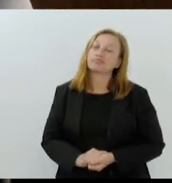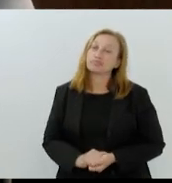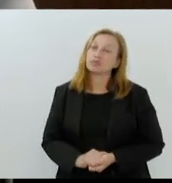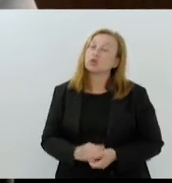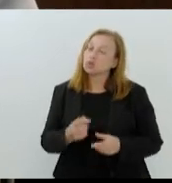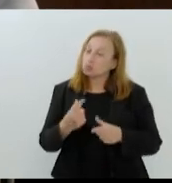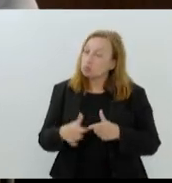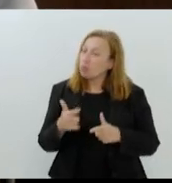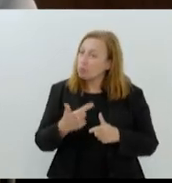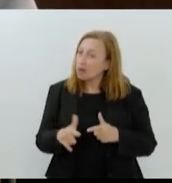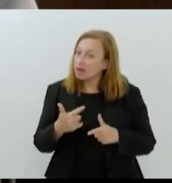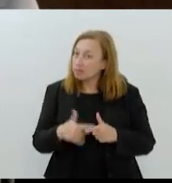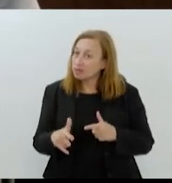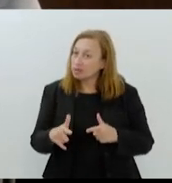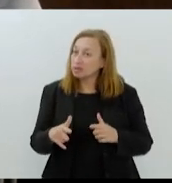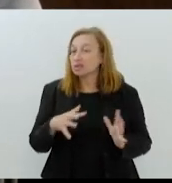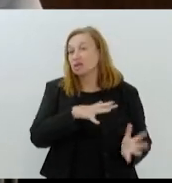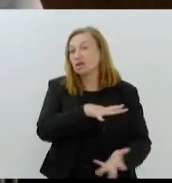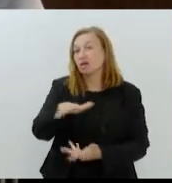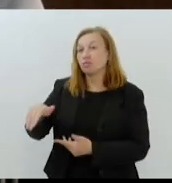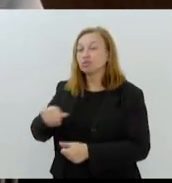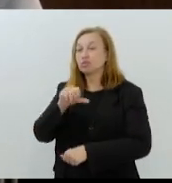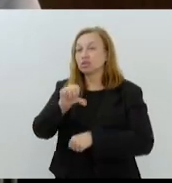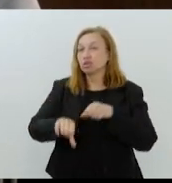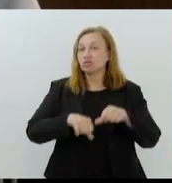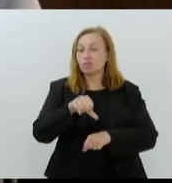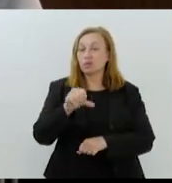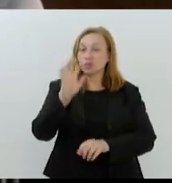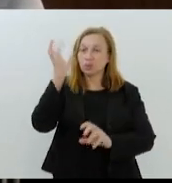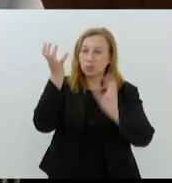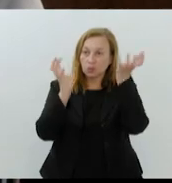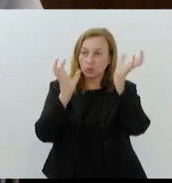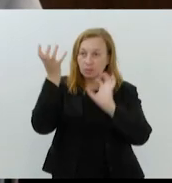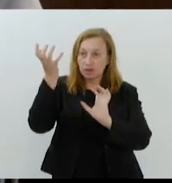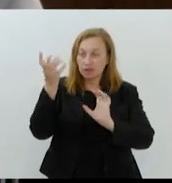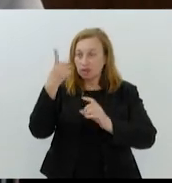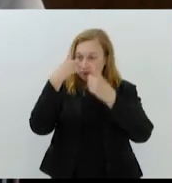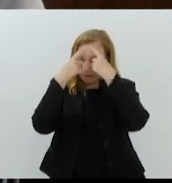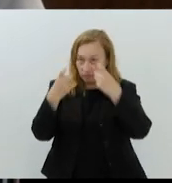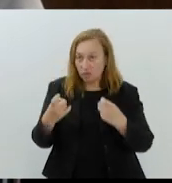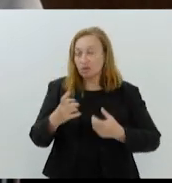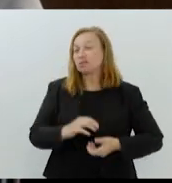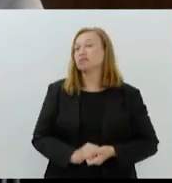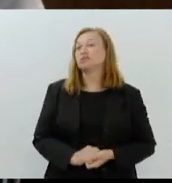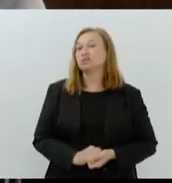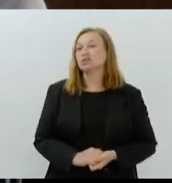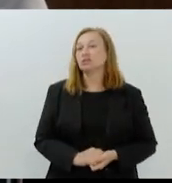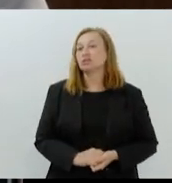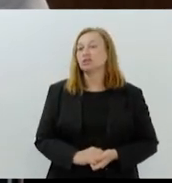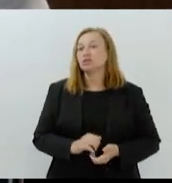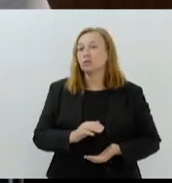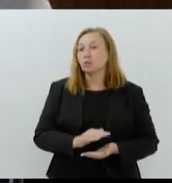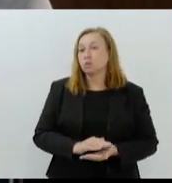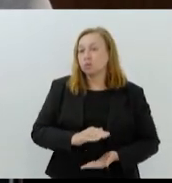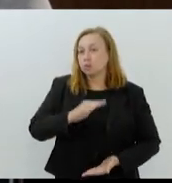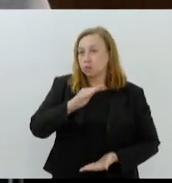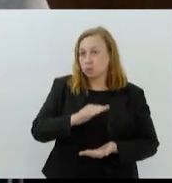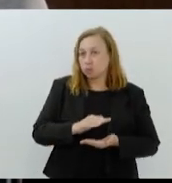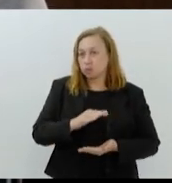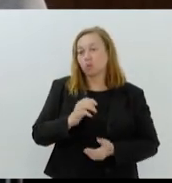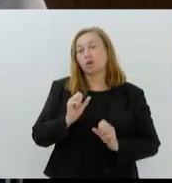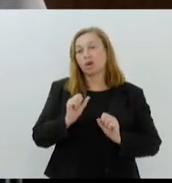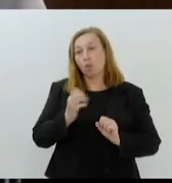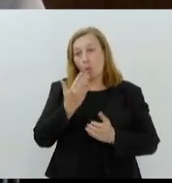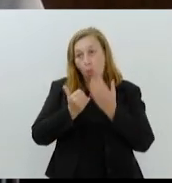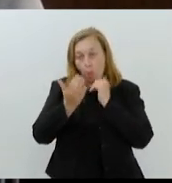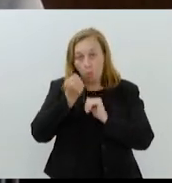causas nesse mundo de transformações climáticas violentas e que o grande volume daquilo que a gente come